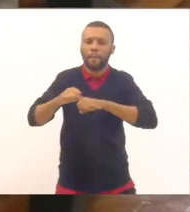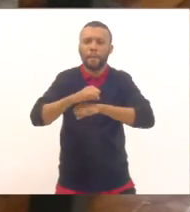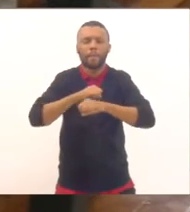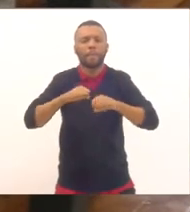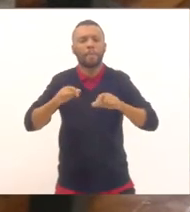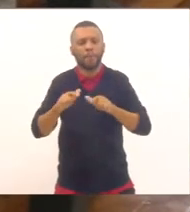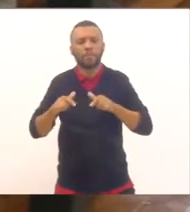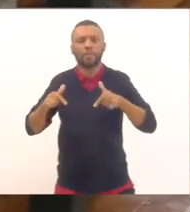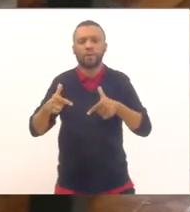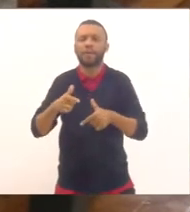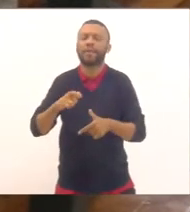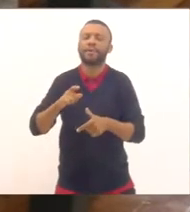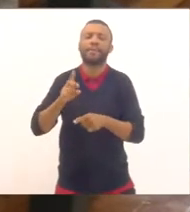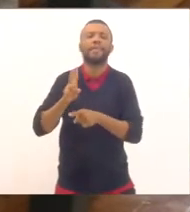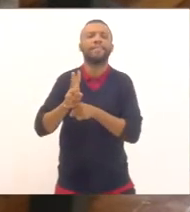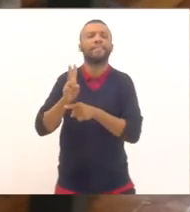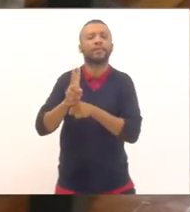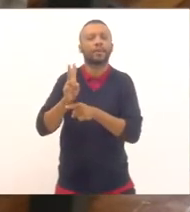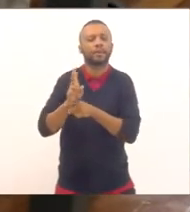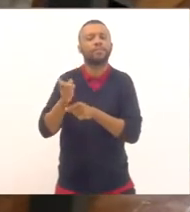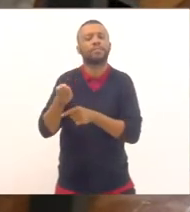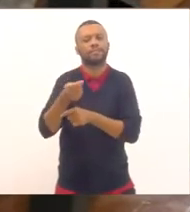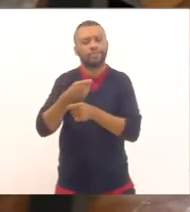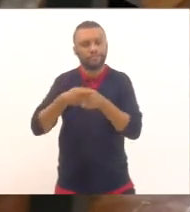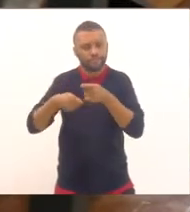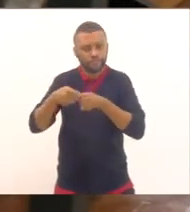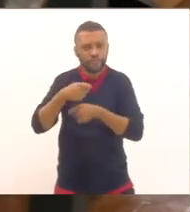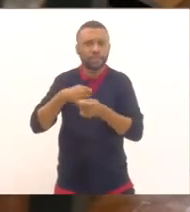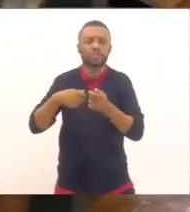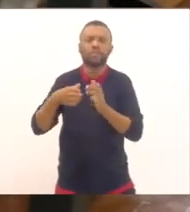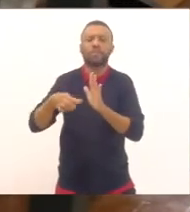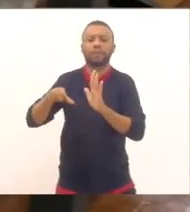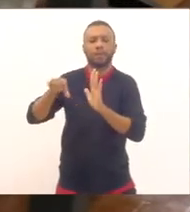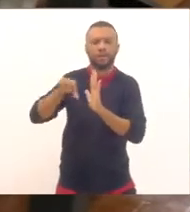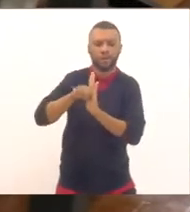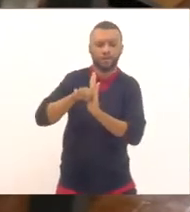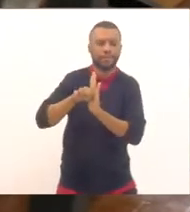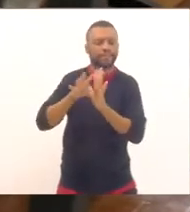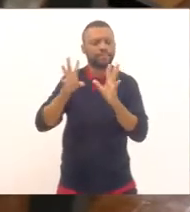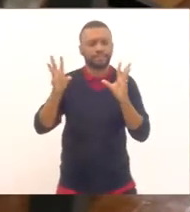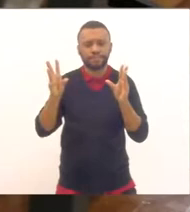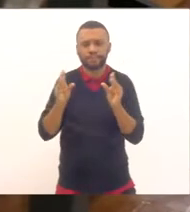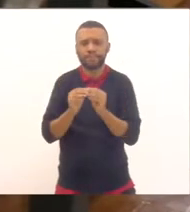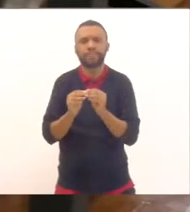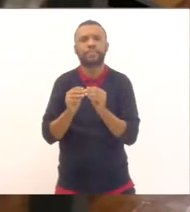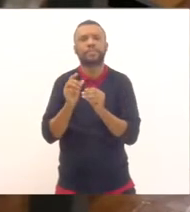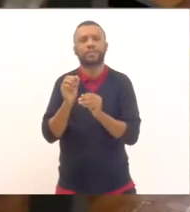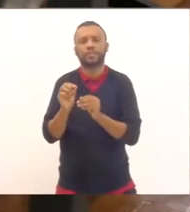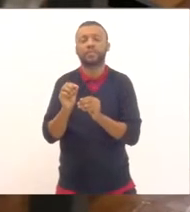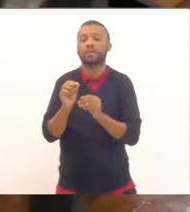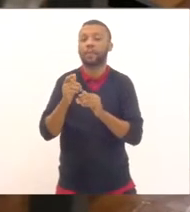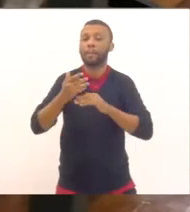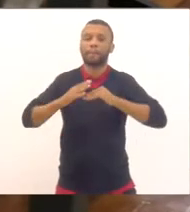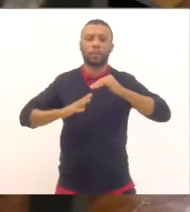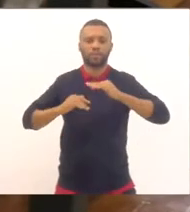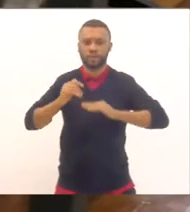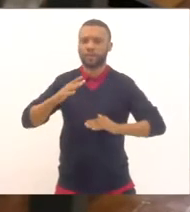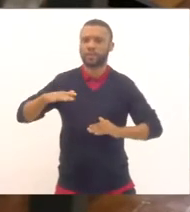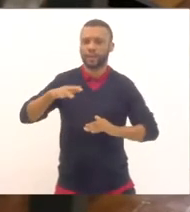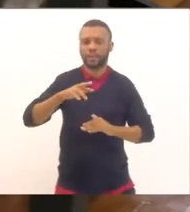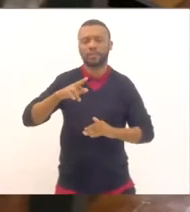essas fiscalizações de comércio começa a regular basicamente recicladores e e